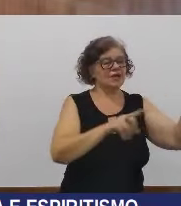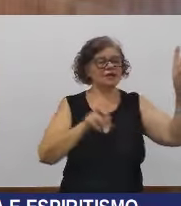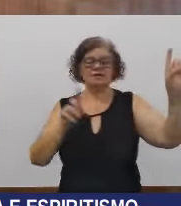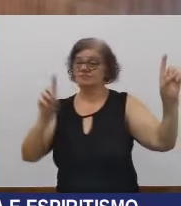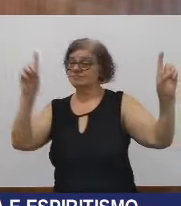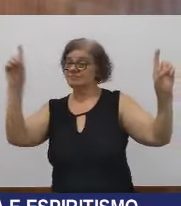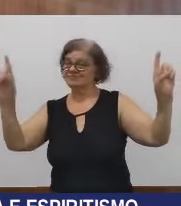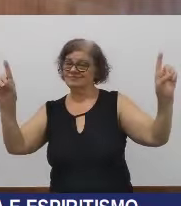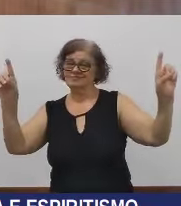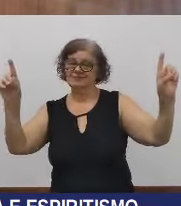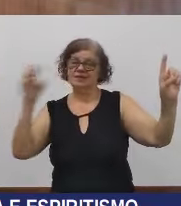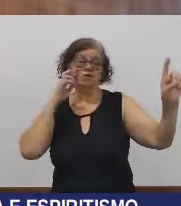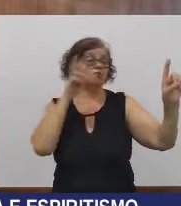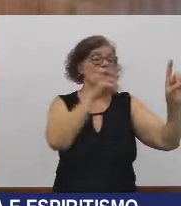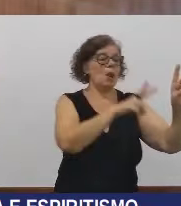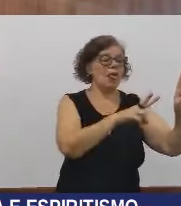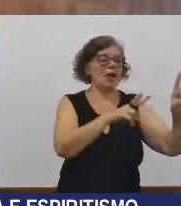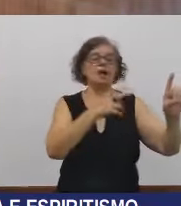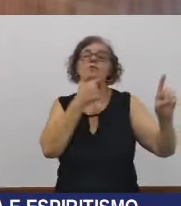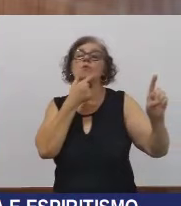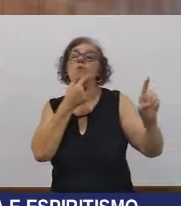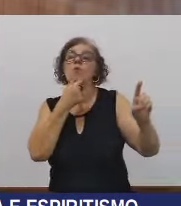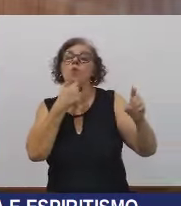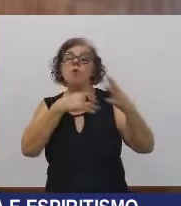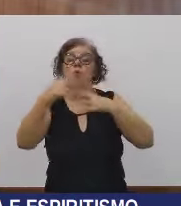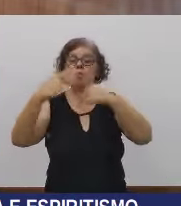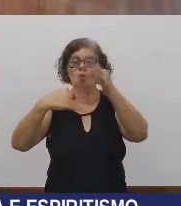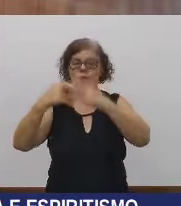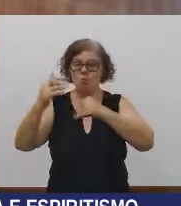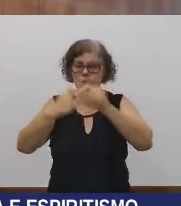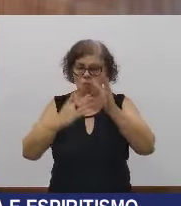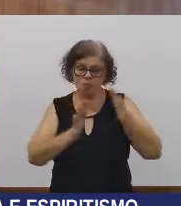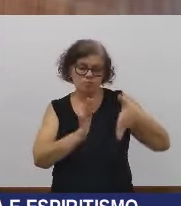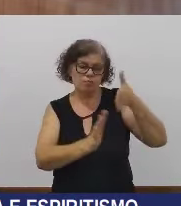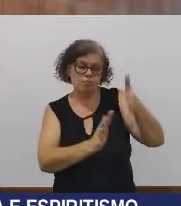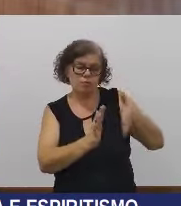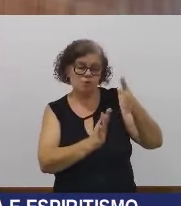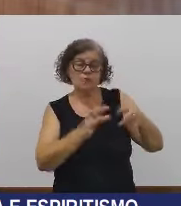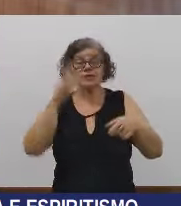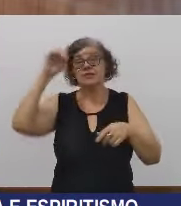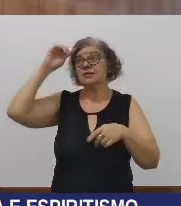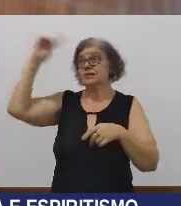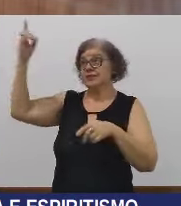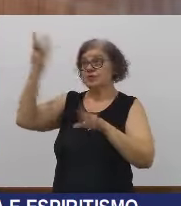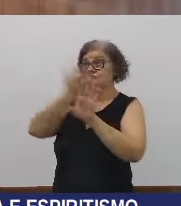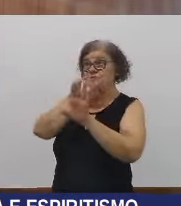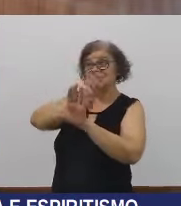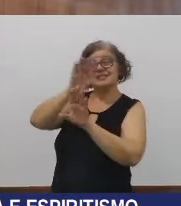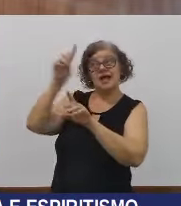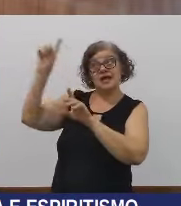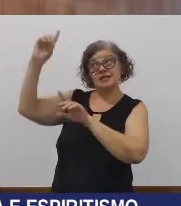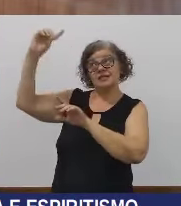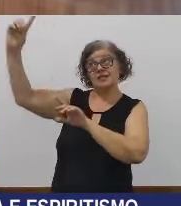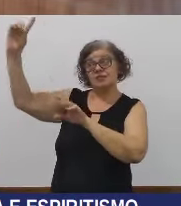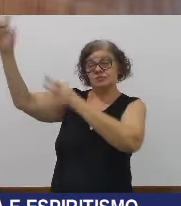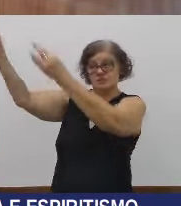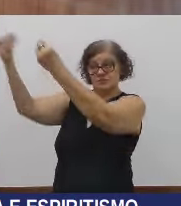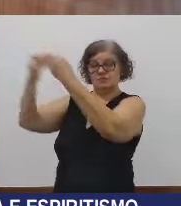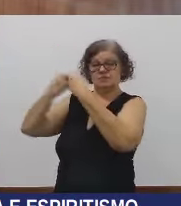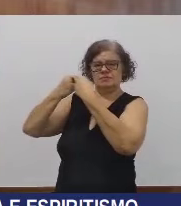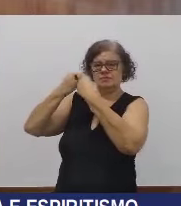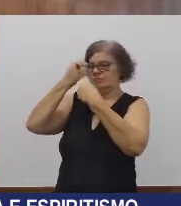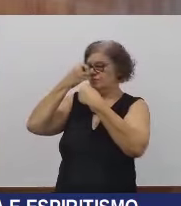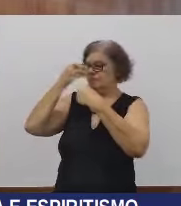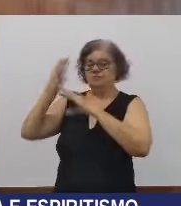visita ao maquinista. Não é Deus que abandona a gente, nós é que abandonamos Deus. Você vai chegar lá